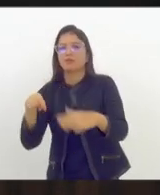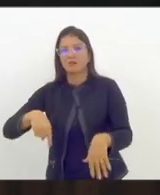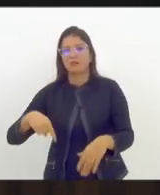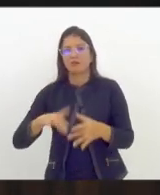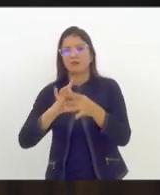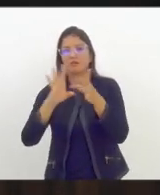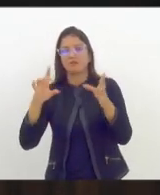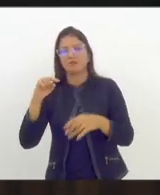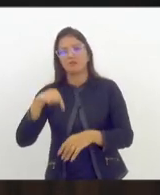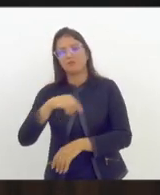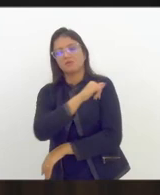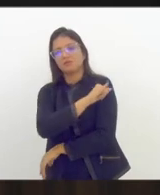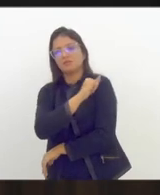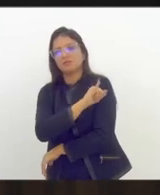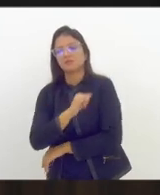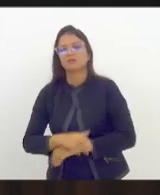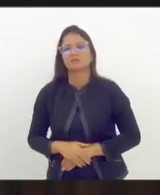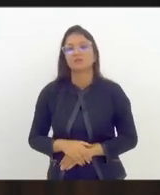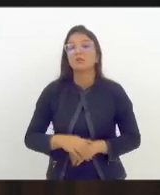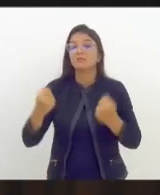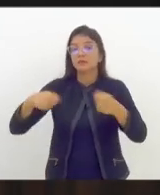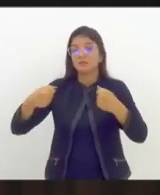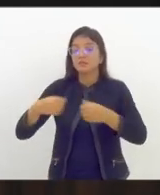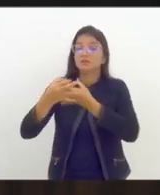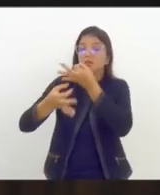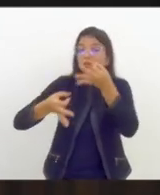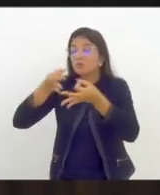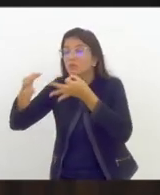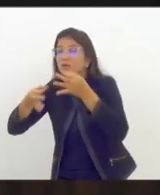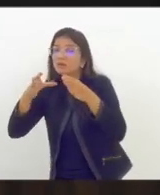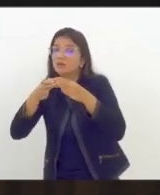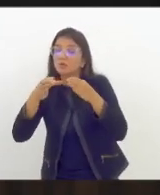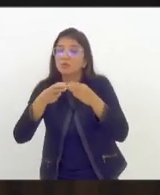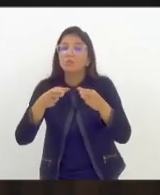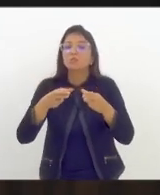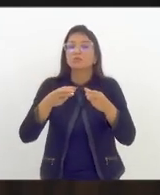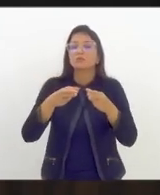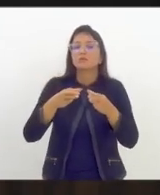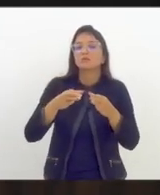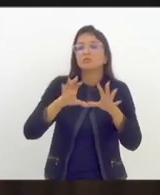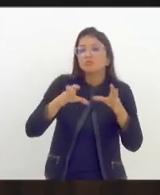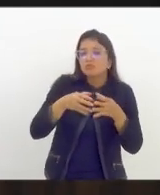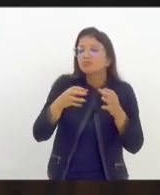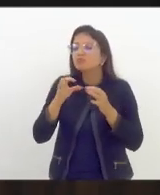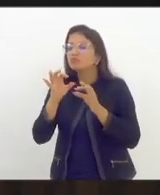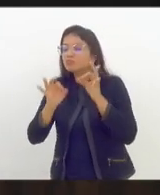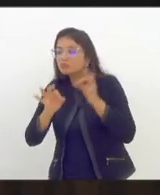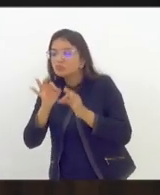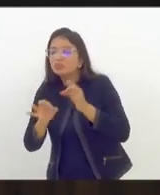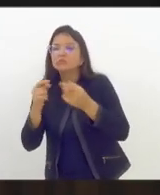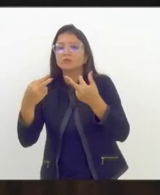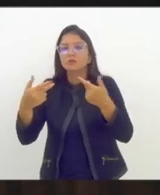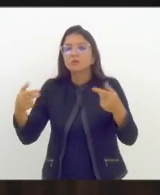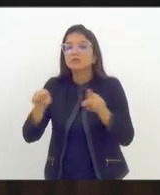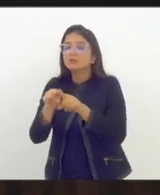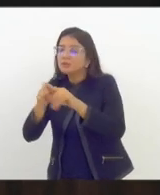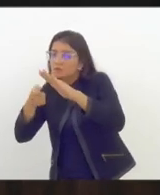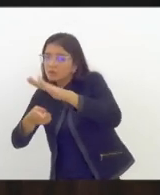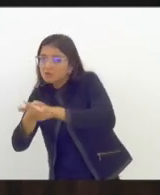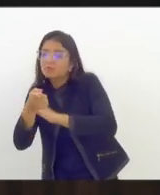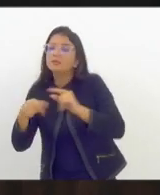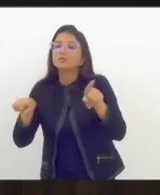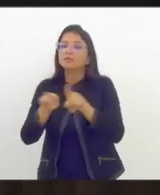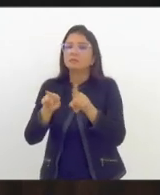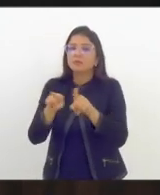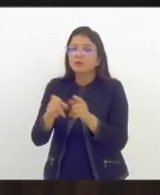Janeiro. Pendendo de pareceres das Comissões de Constituição e Justiça, de Economia, Indústria e Comércio e de Orçamento, Finanças, Fiscalização Financeira